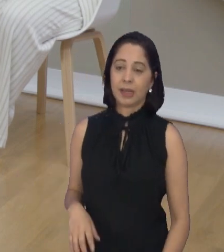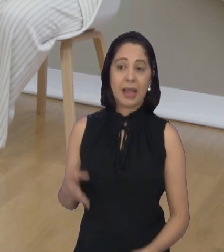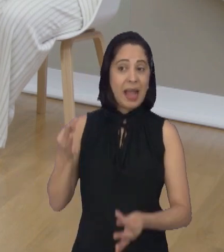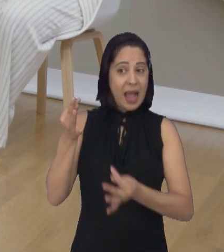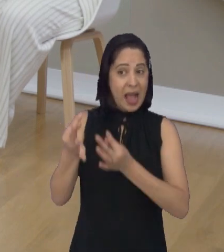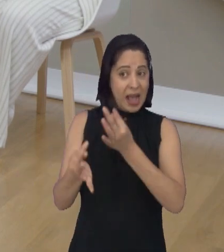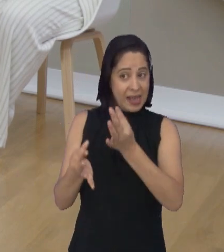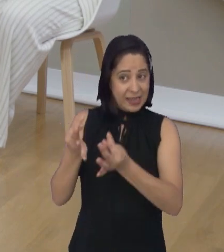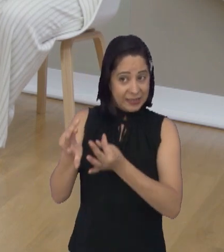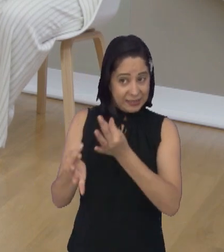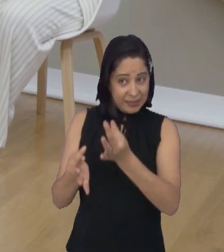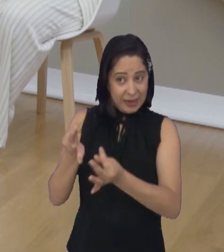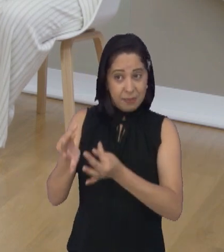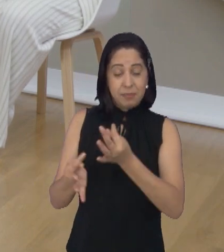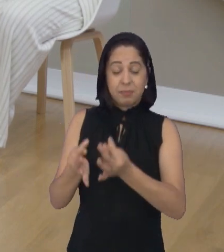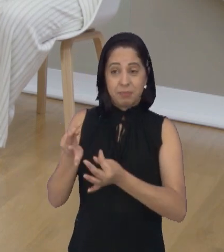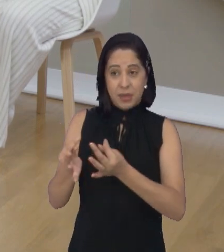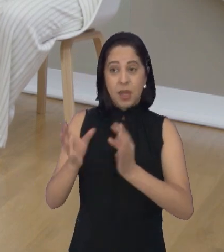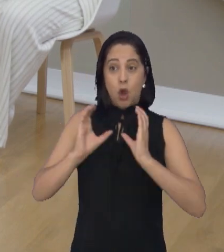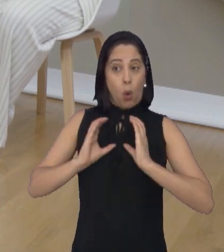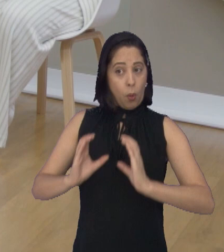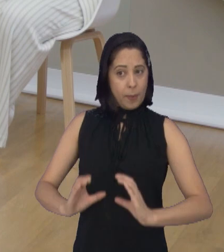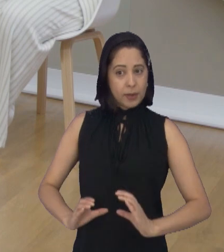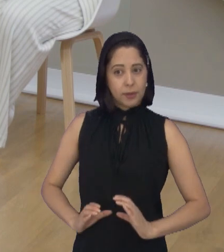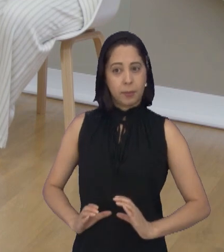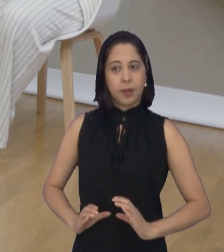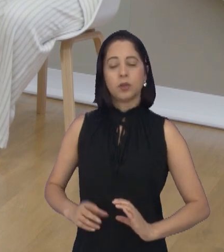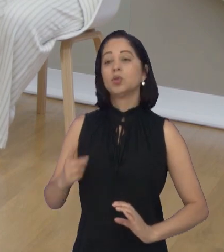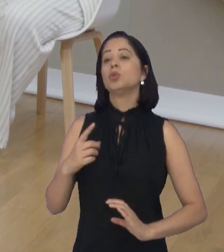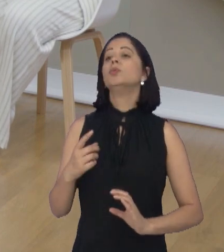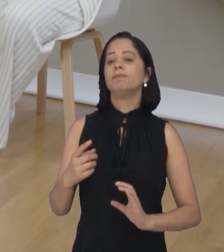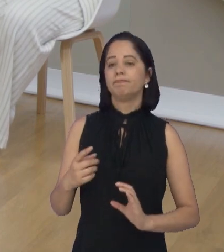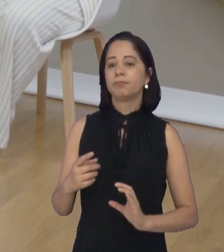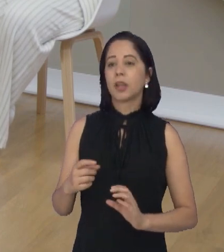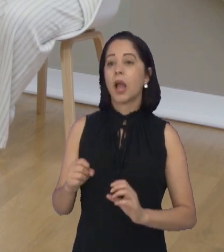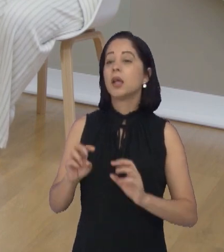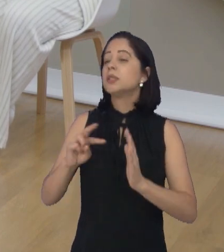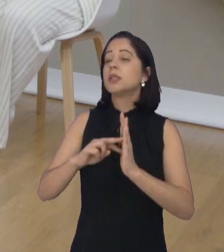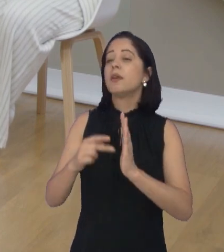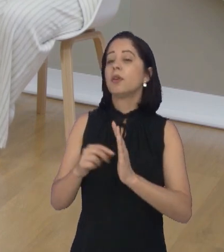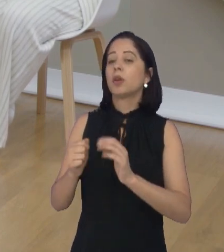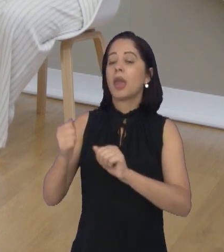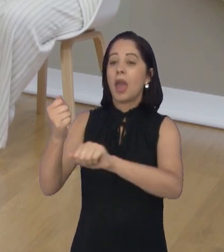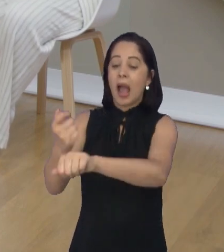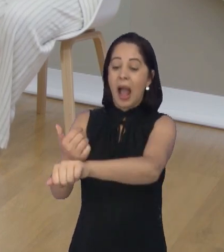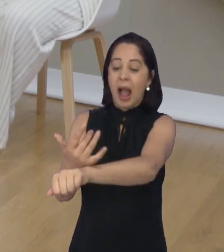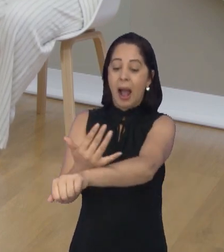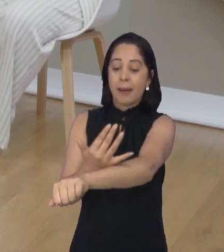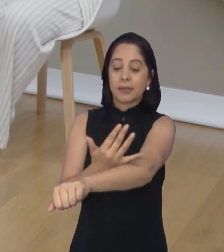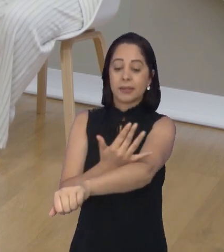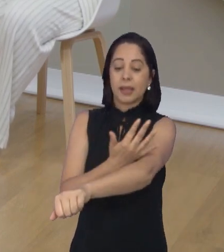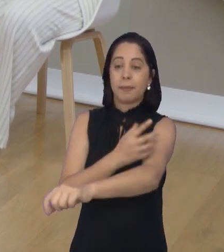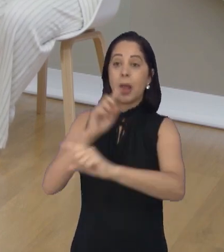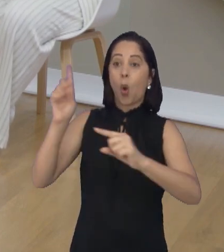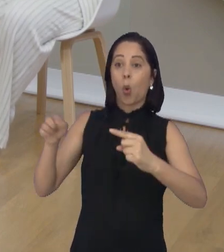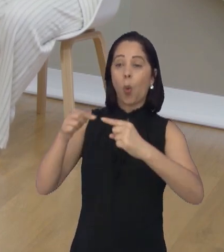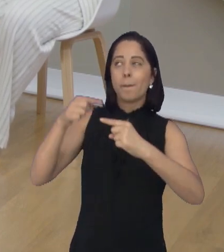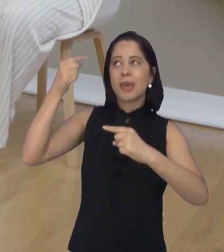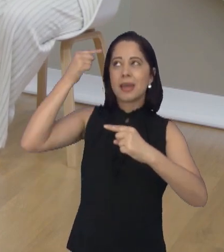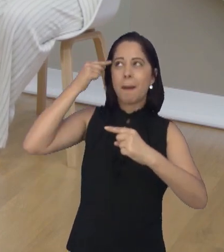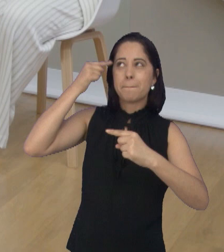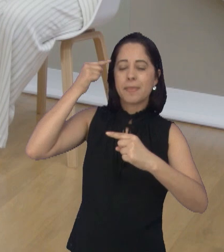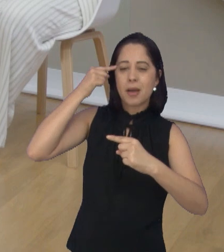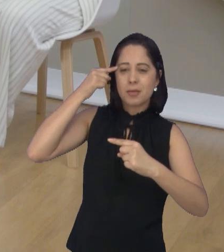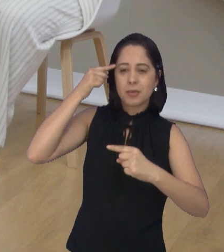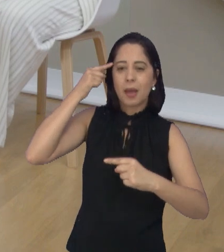terapia cognitivo-comportamental, a gente aprende que as nossas emoções são frutos dos nossos pensamentos intrusivos,